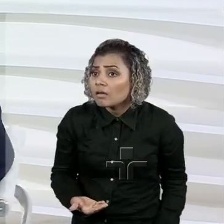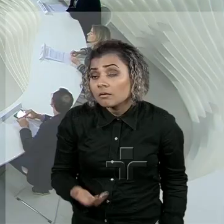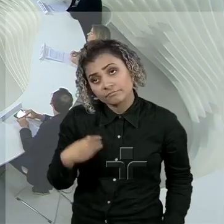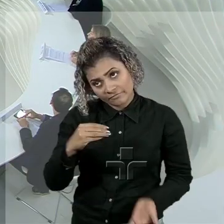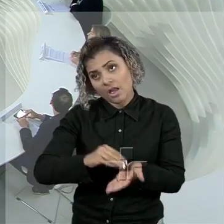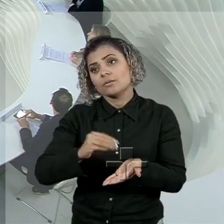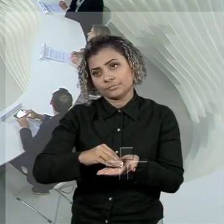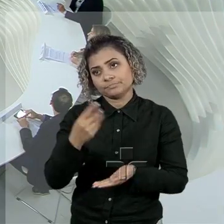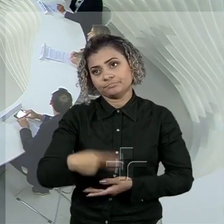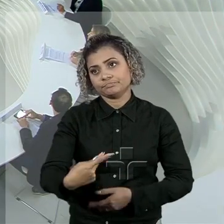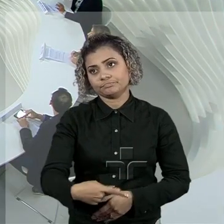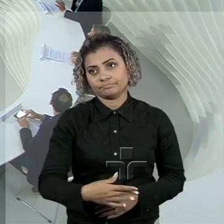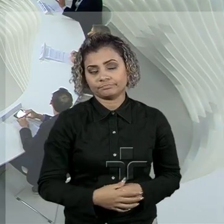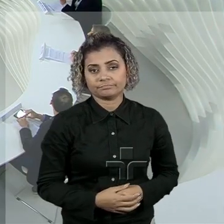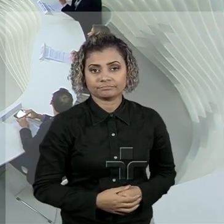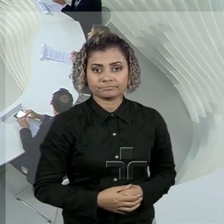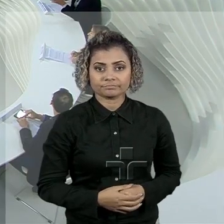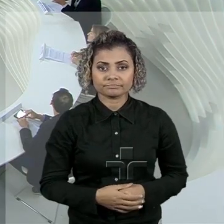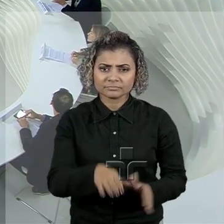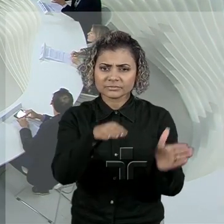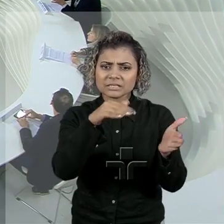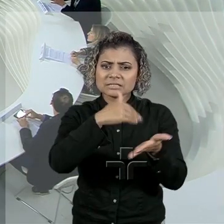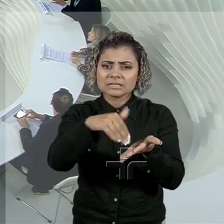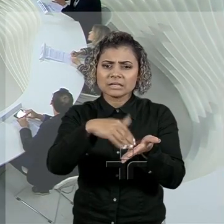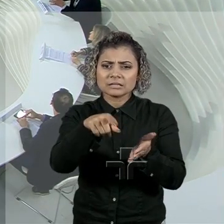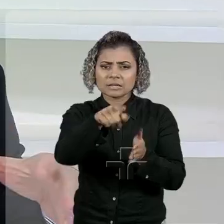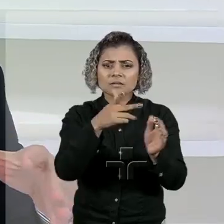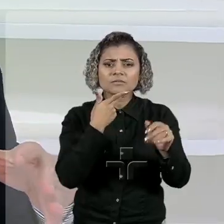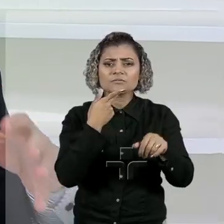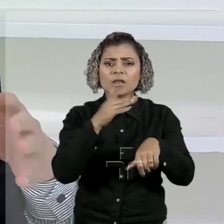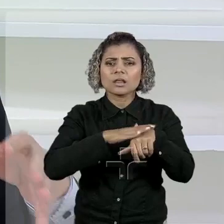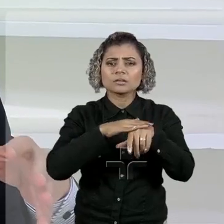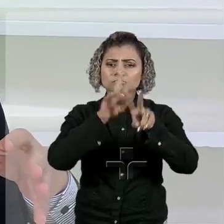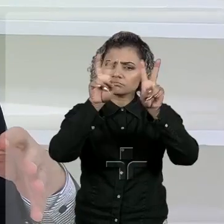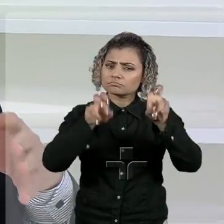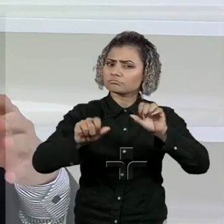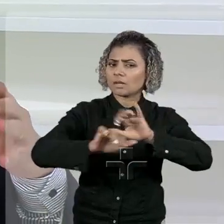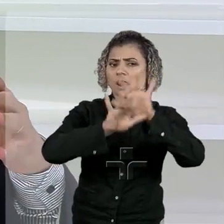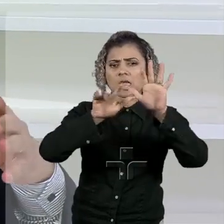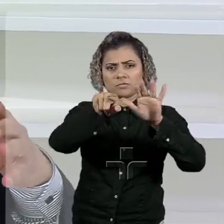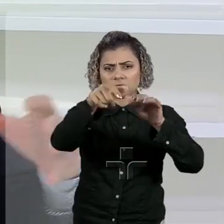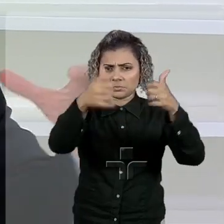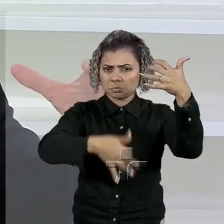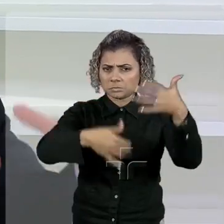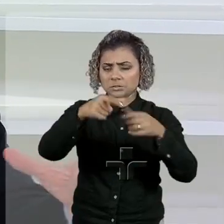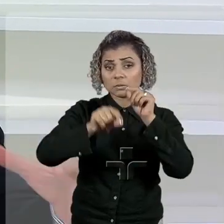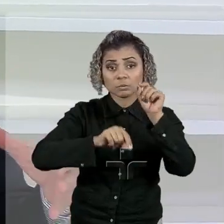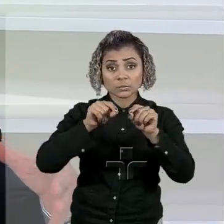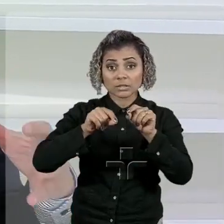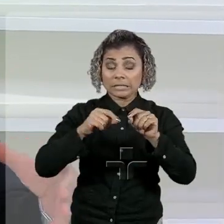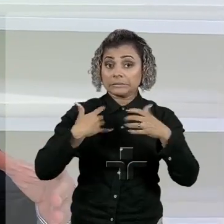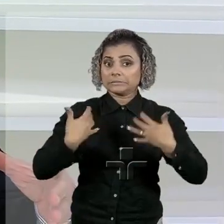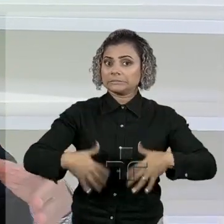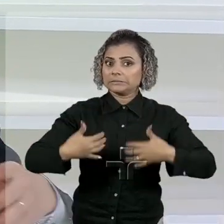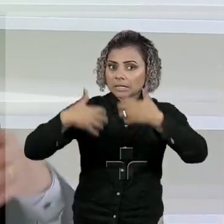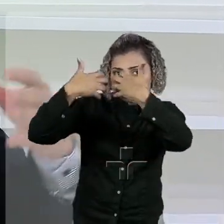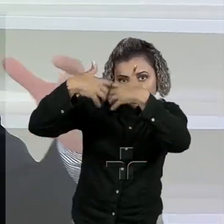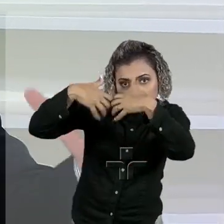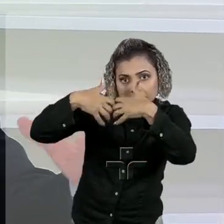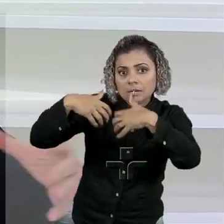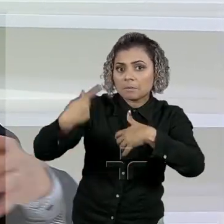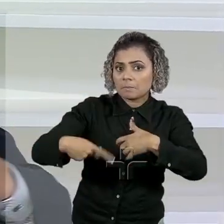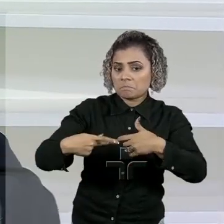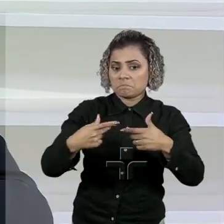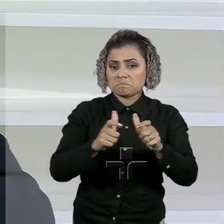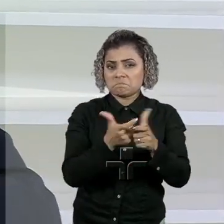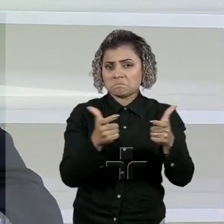ainda. Secretário, eu acho que essa questão, o senhor coloca muito bem, com clareza, o tamanho da complexidade da rede. Número